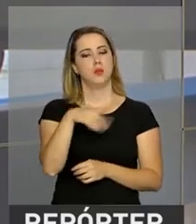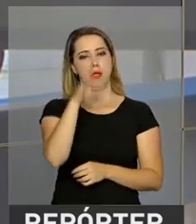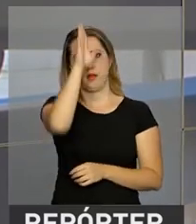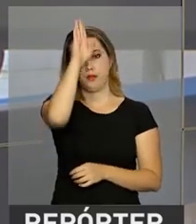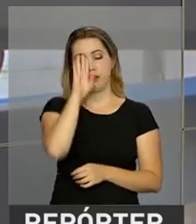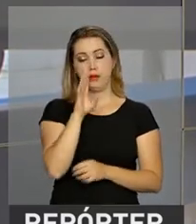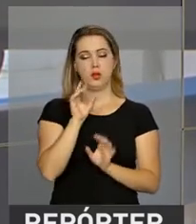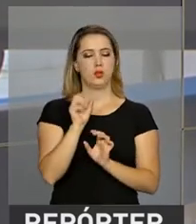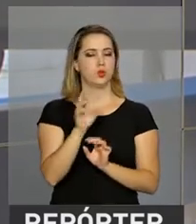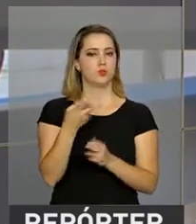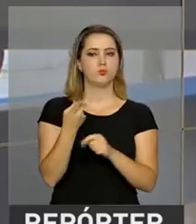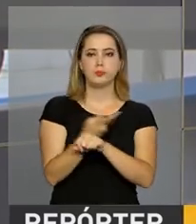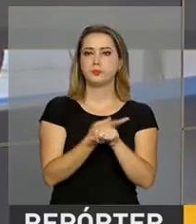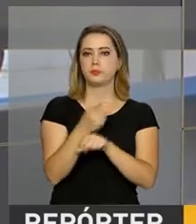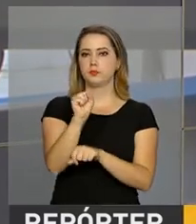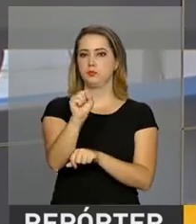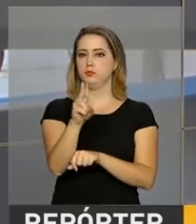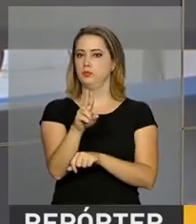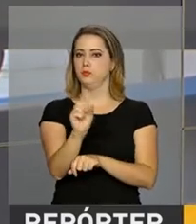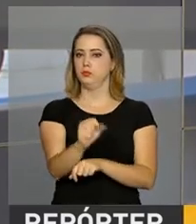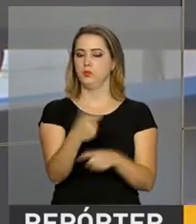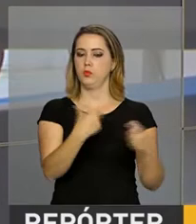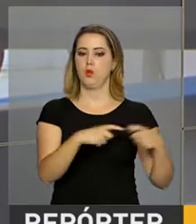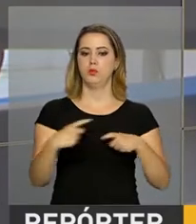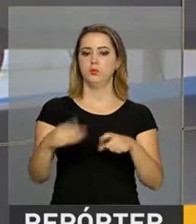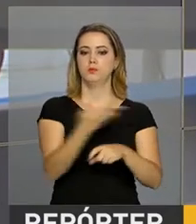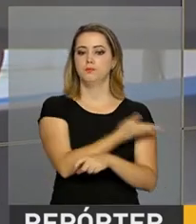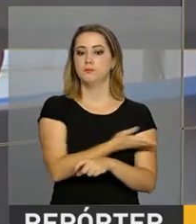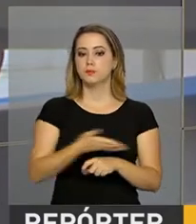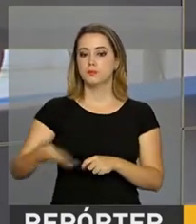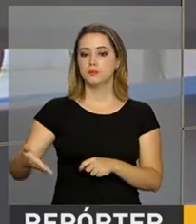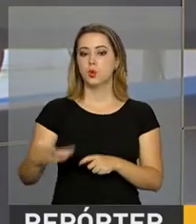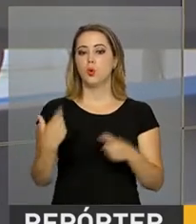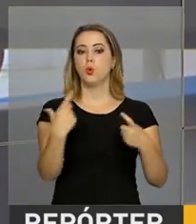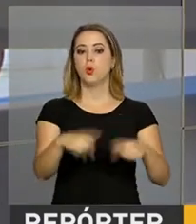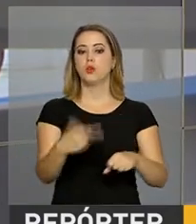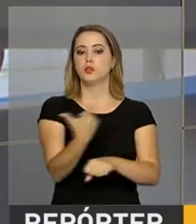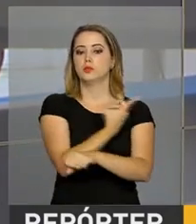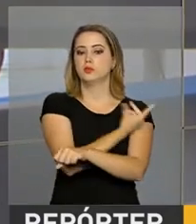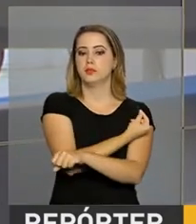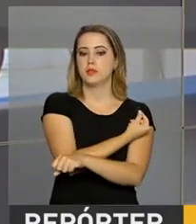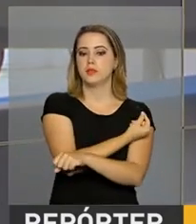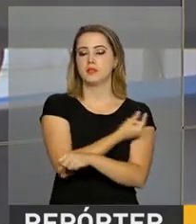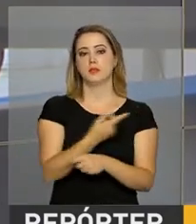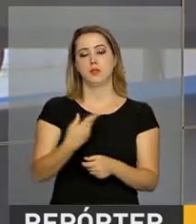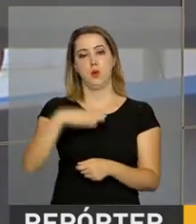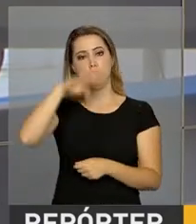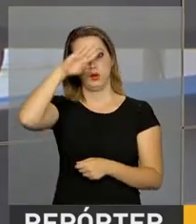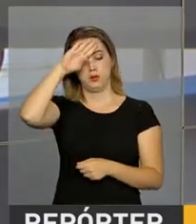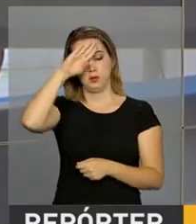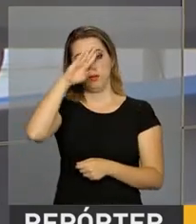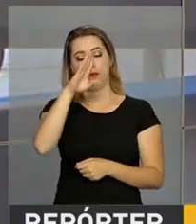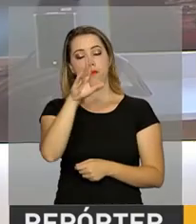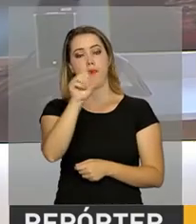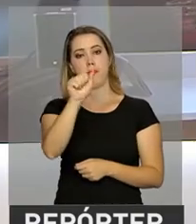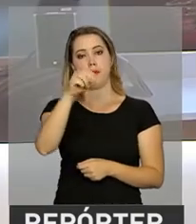pelo SUS. E a lista completa com os locais de vacinação pode ser consultada no site do Ministério da